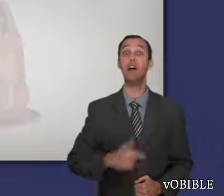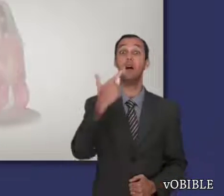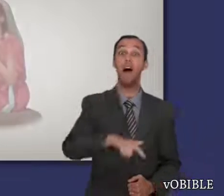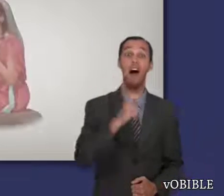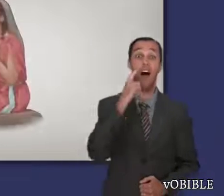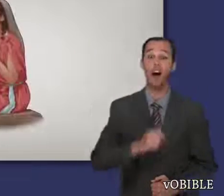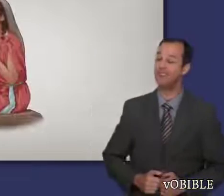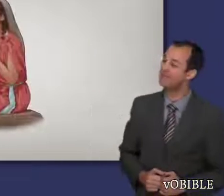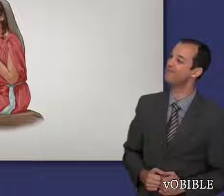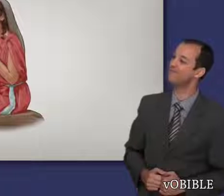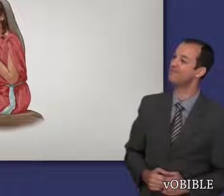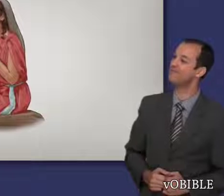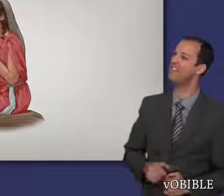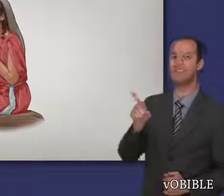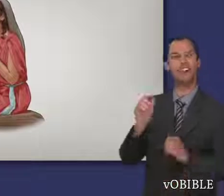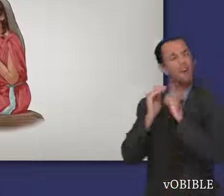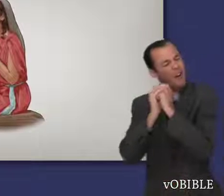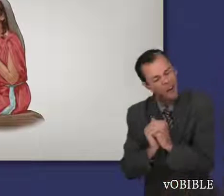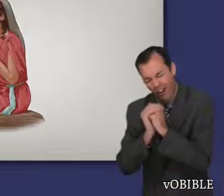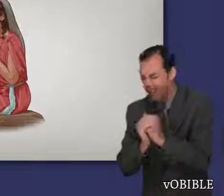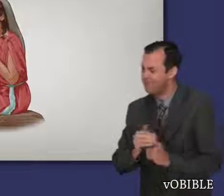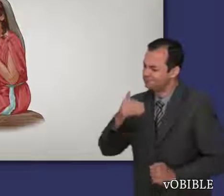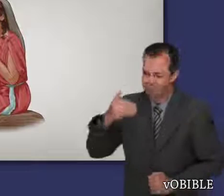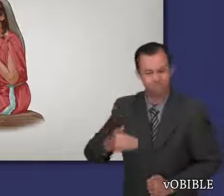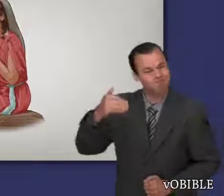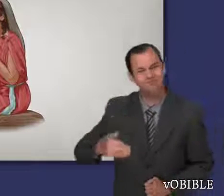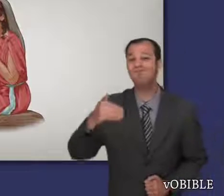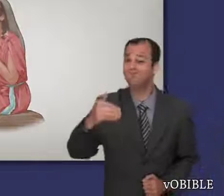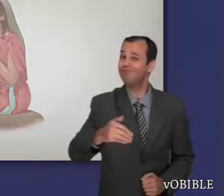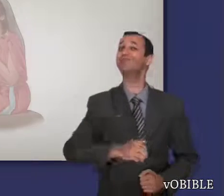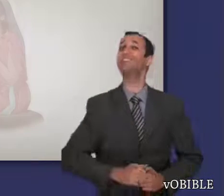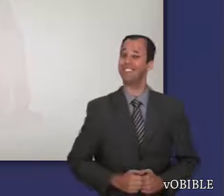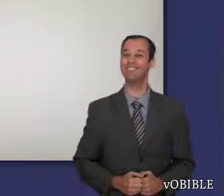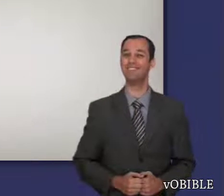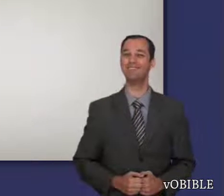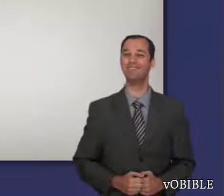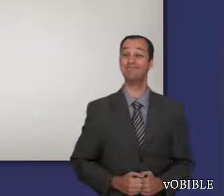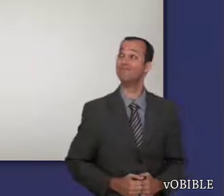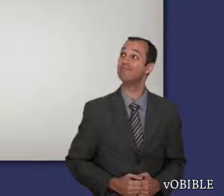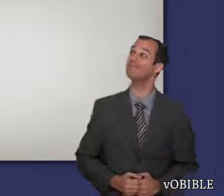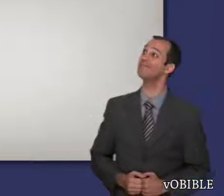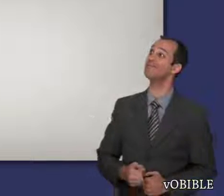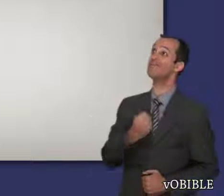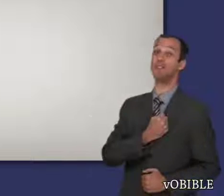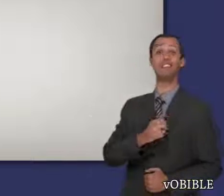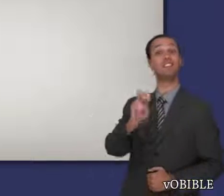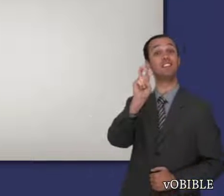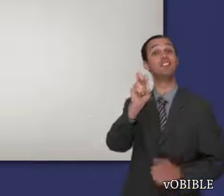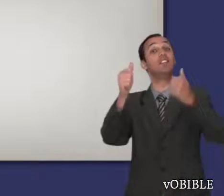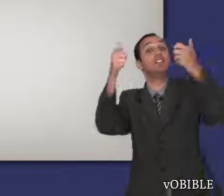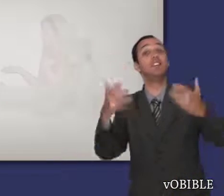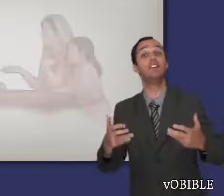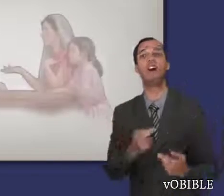Ele também disse que precisamos ser vigilantes no que se refere às orações. No capítulo 5, Pedro lembra